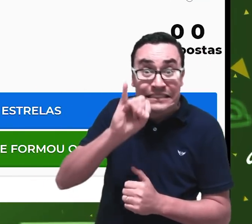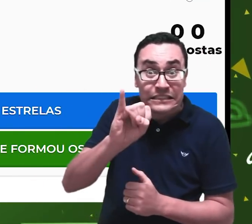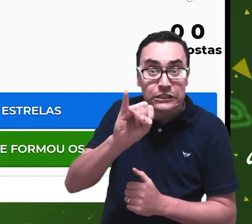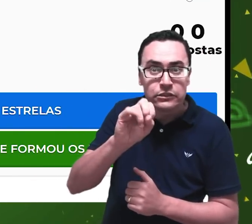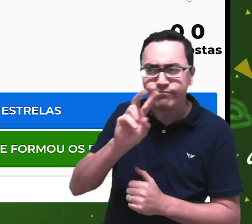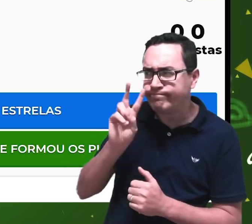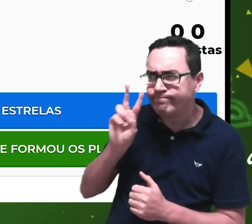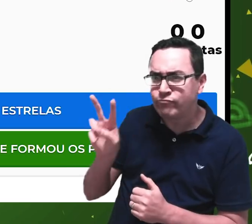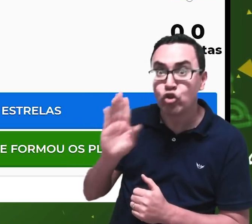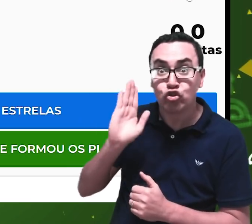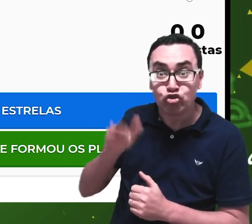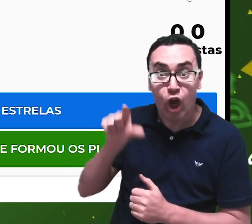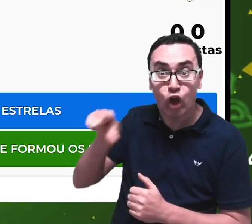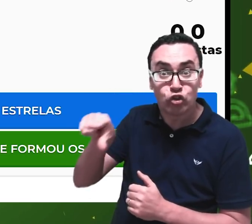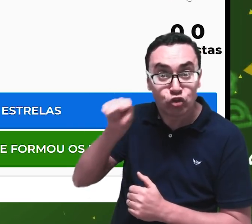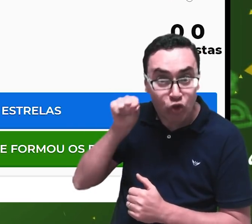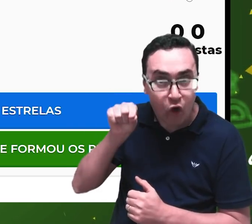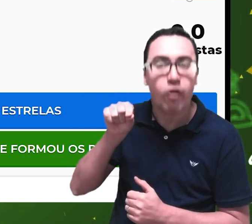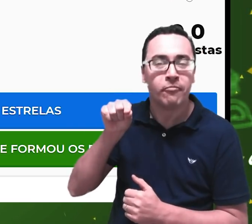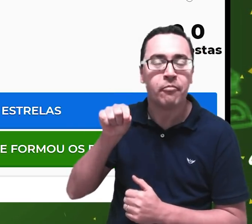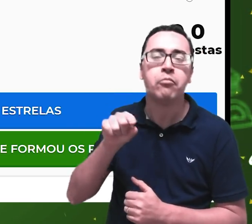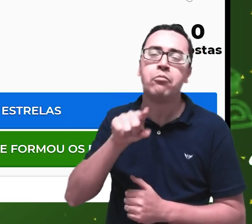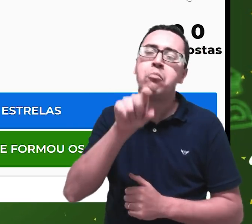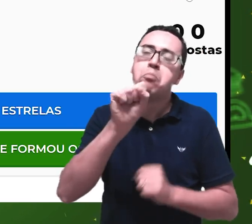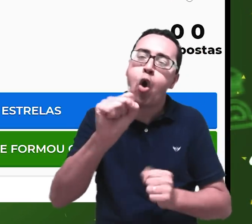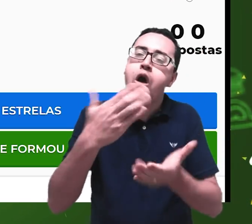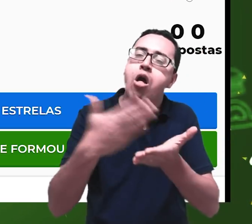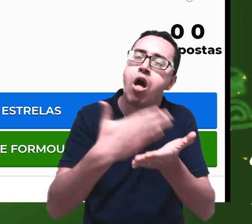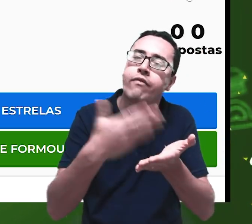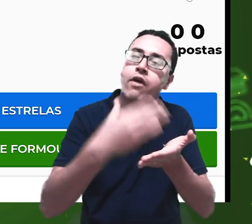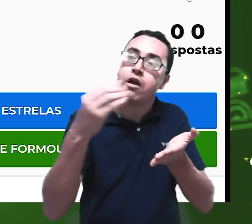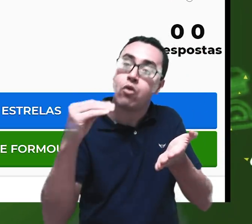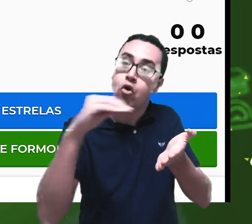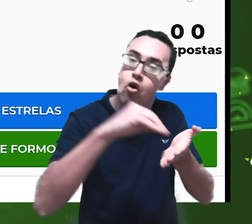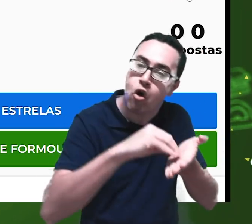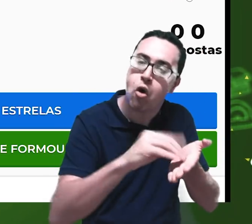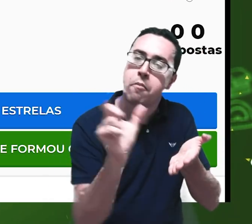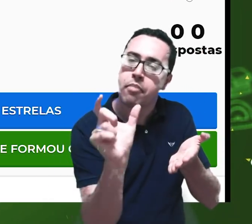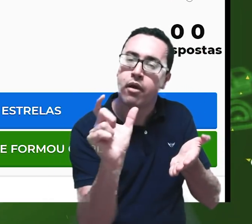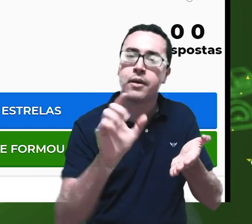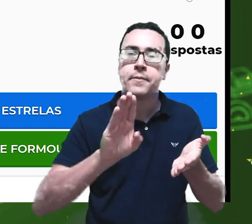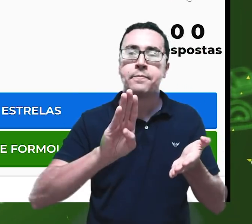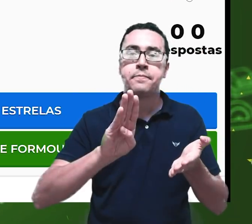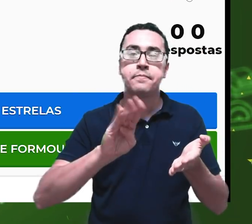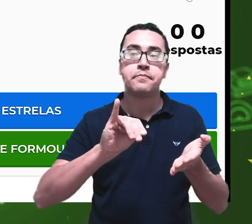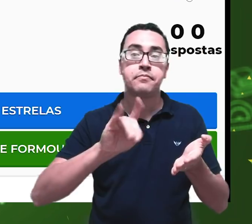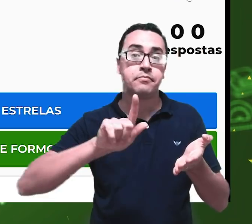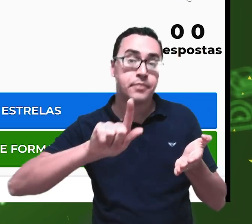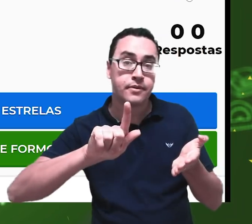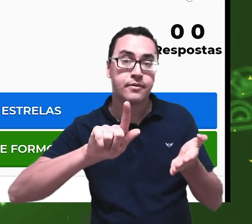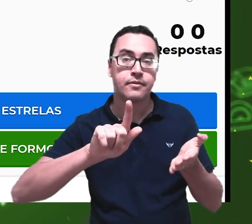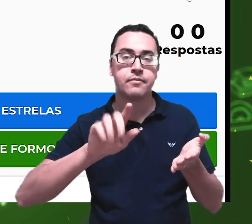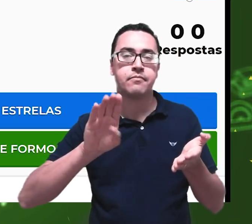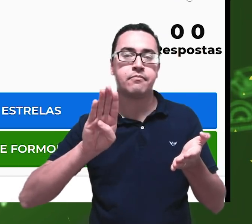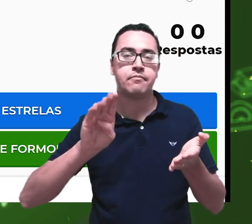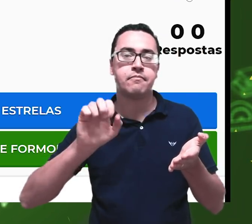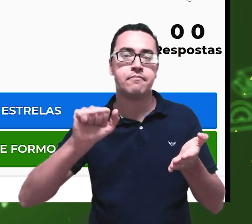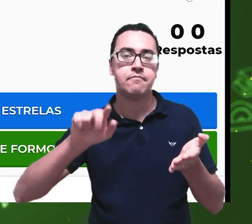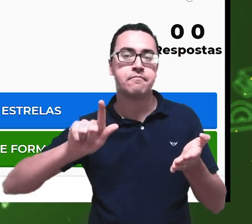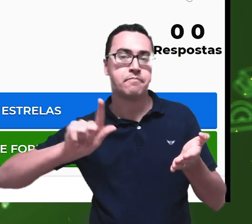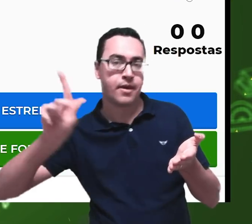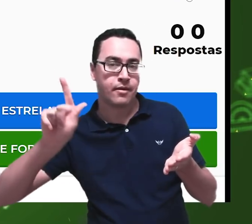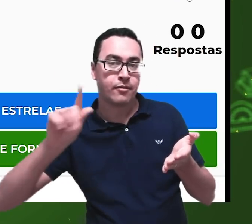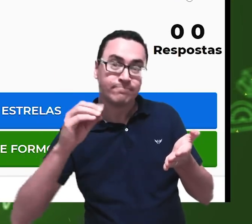Quem já escolheu, anote no caderno a palavra Big Bang. Está escrita aí em cima na sua